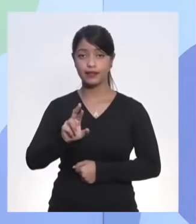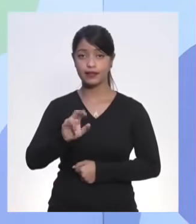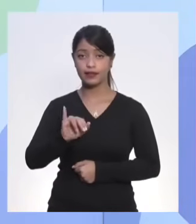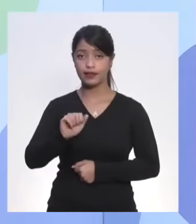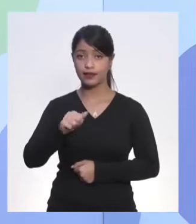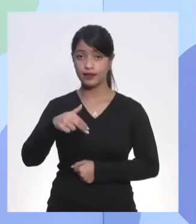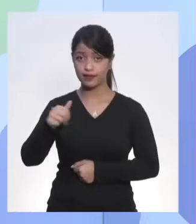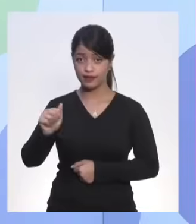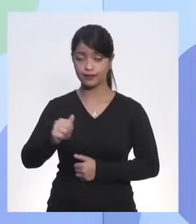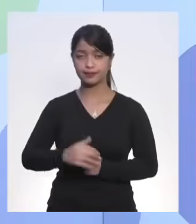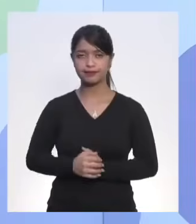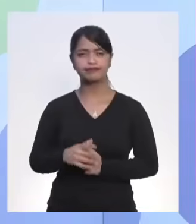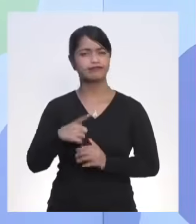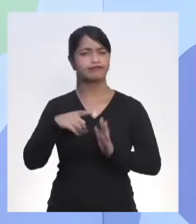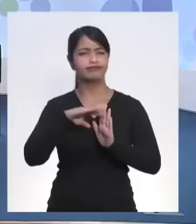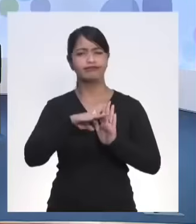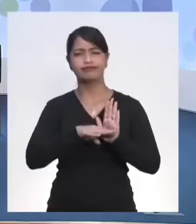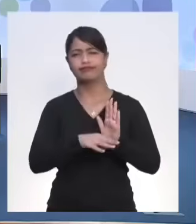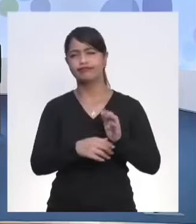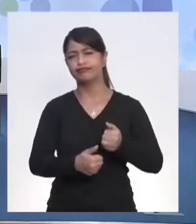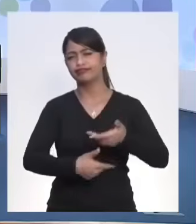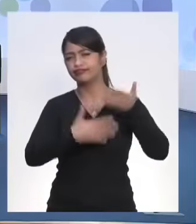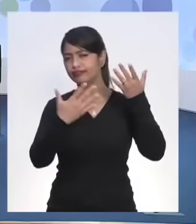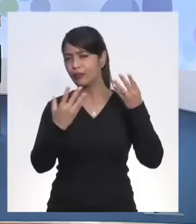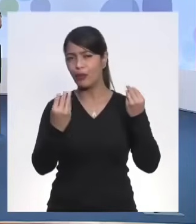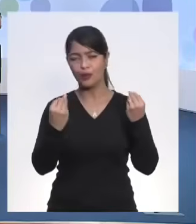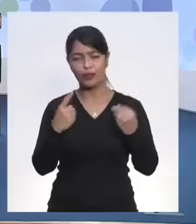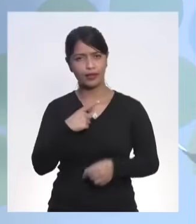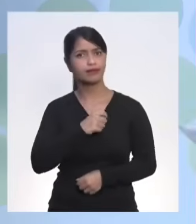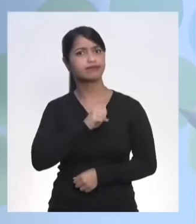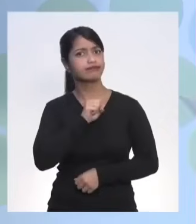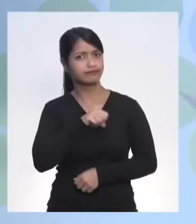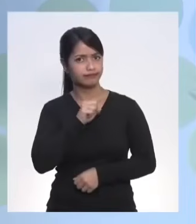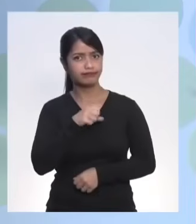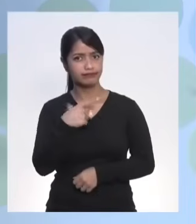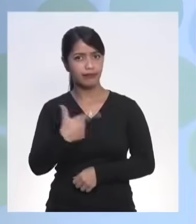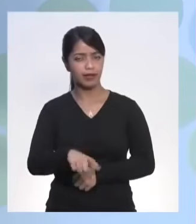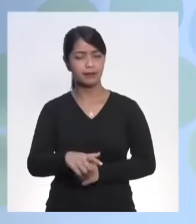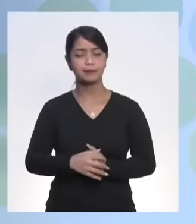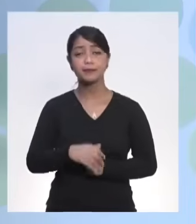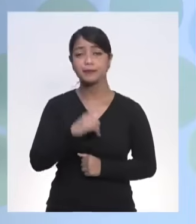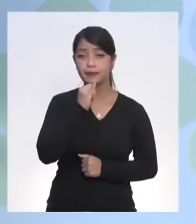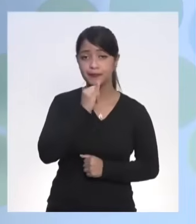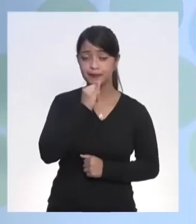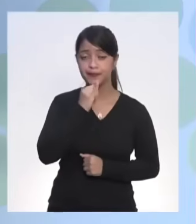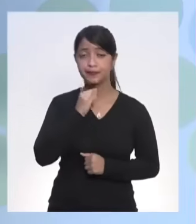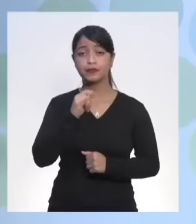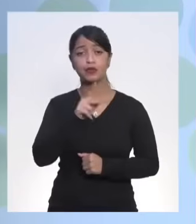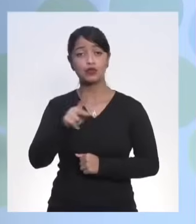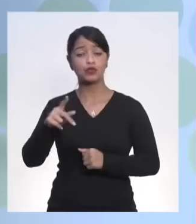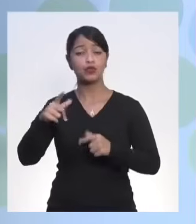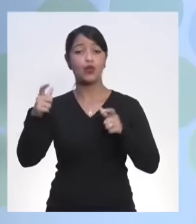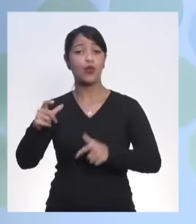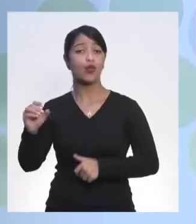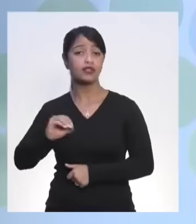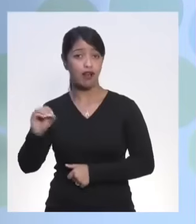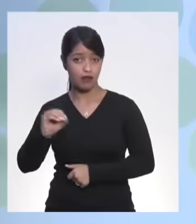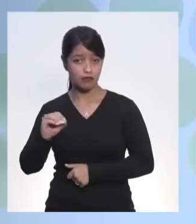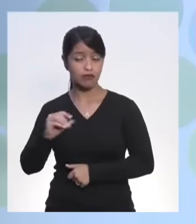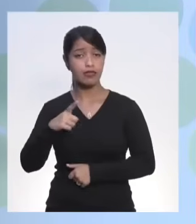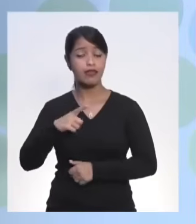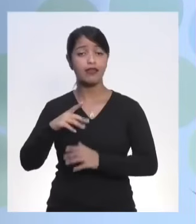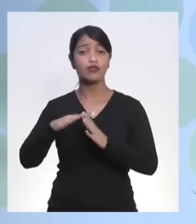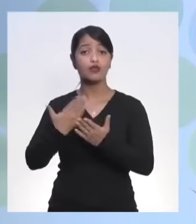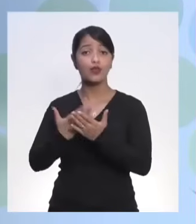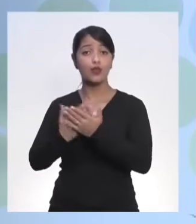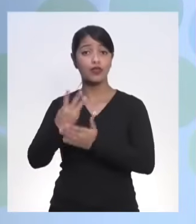Rodrigues. E tem mais uma lista enorme aqui, hein? Isso mesmo, ó, continuando aqui a lista, eu tenho, por exemplo, professores de Osasco. Tem 3 escolas inscritas